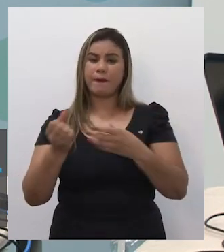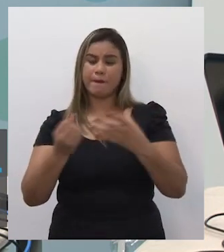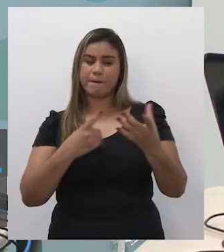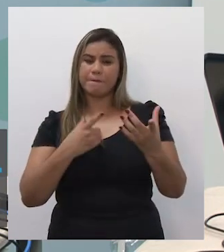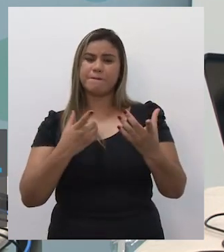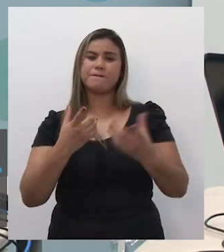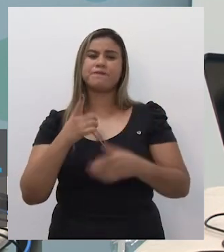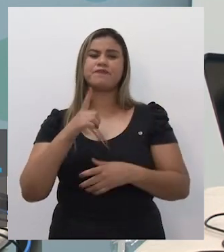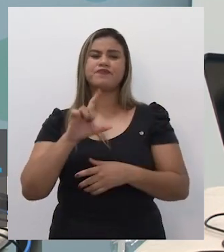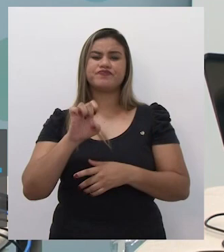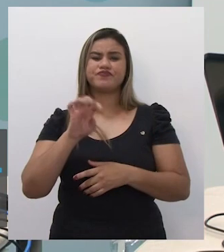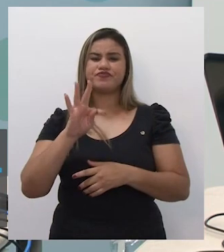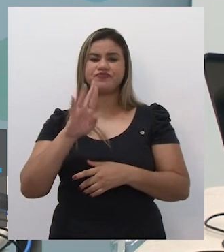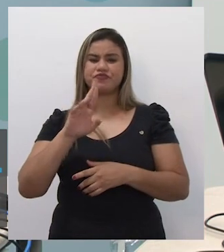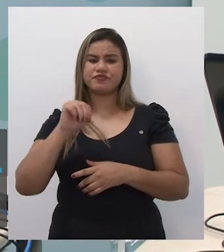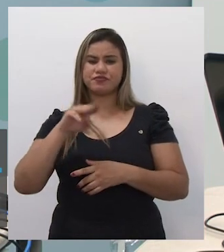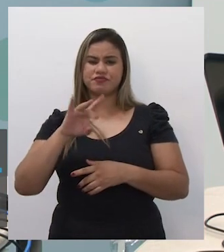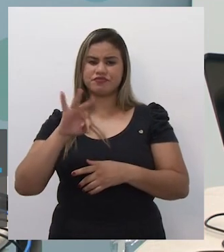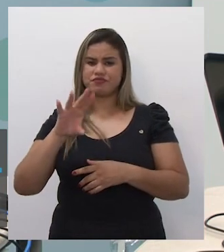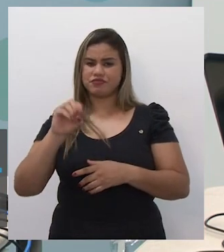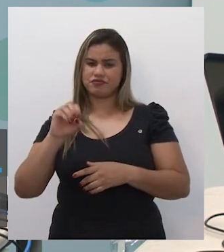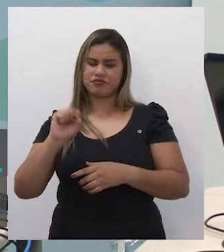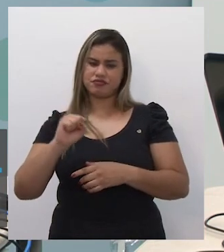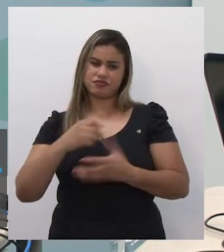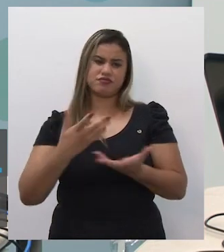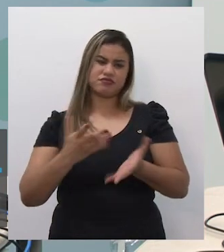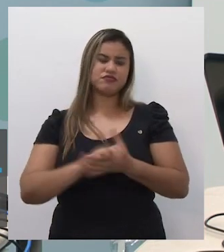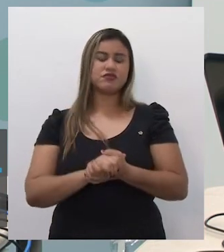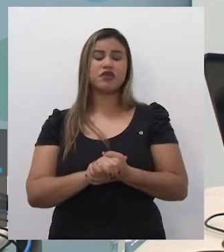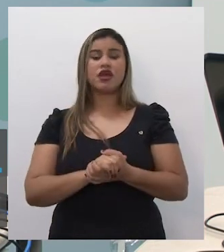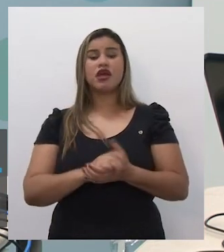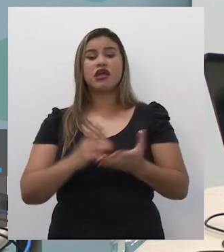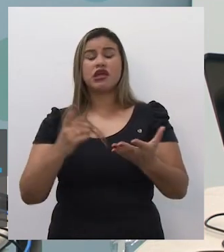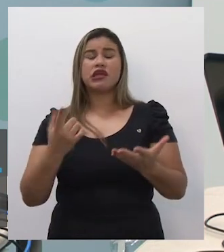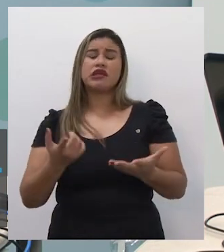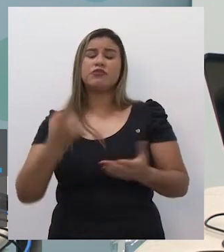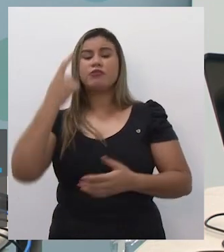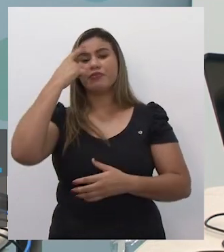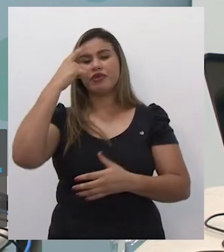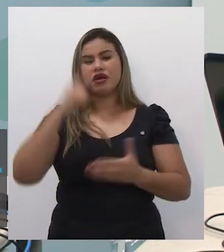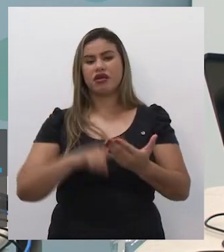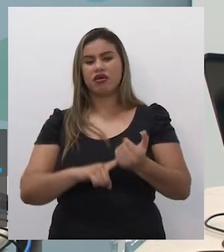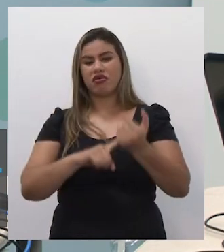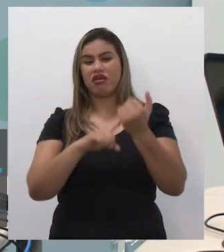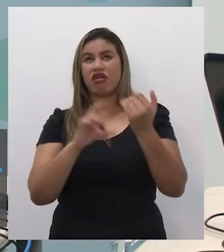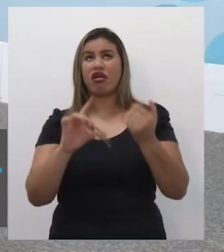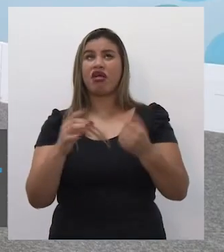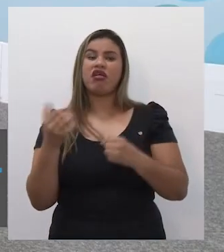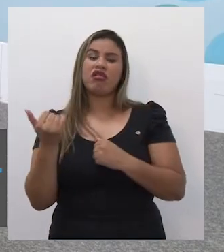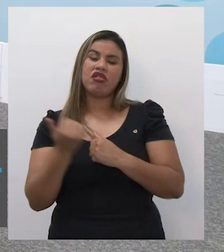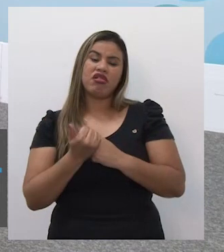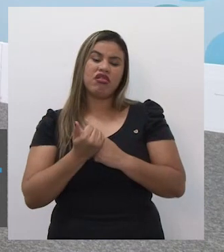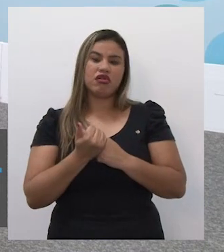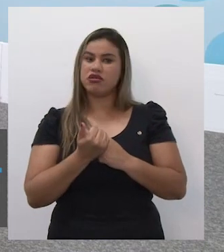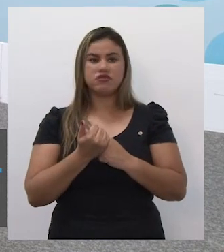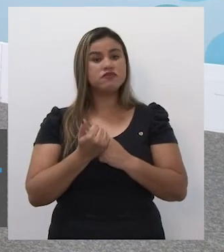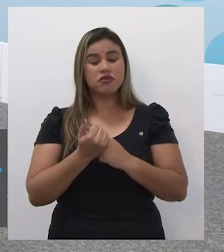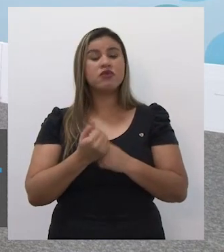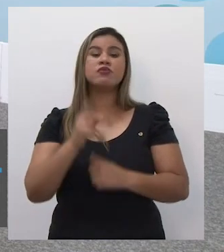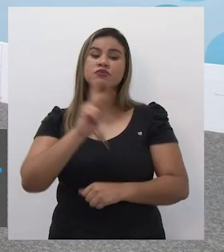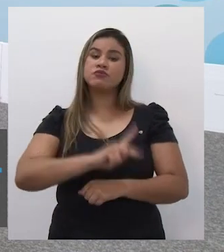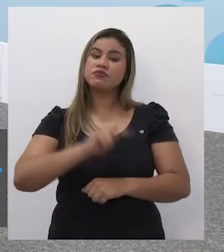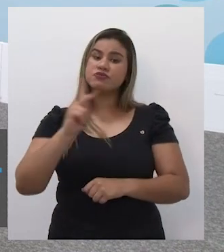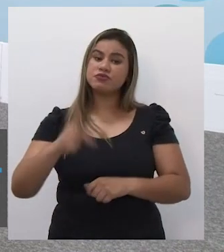letramentos. E a tecnologia não deve ser usada apenas como um suporte, um mero suporte, mas é importante que o professor